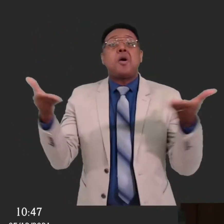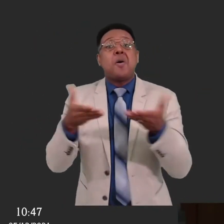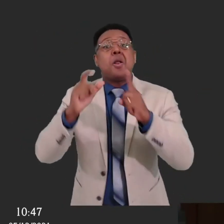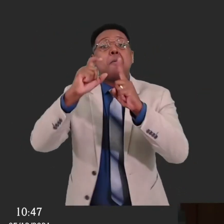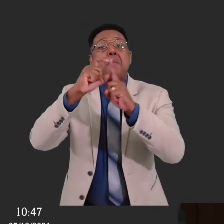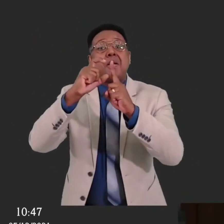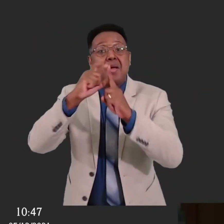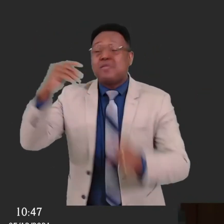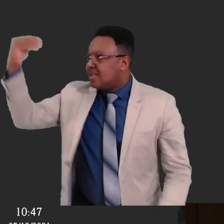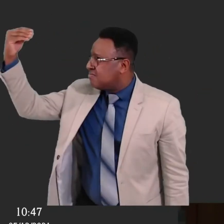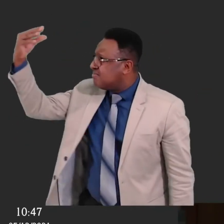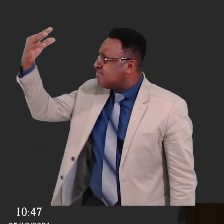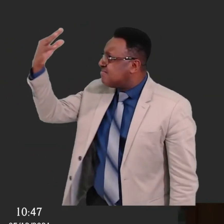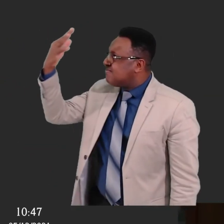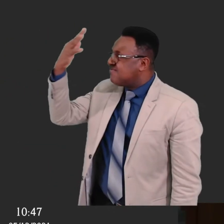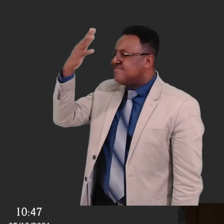revelação.